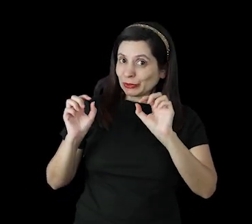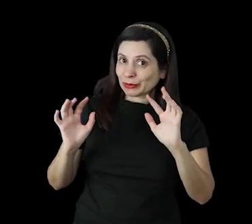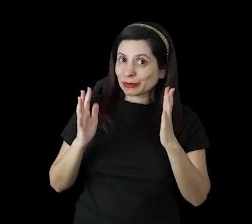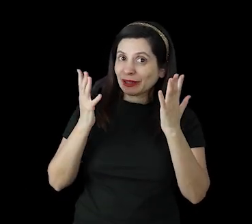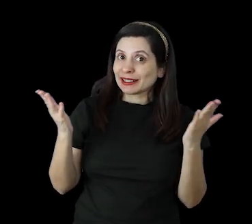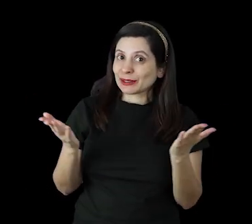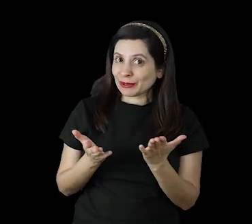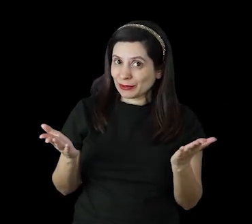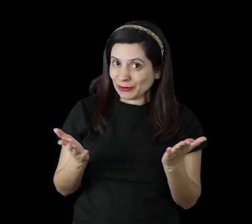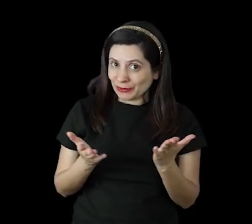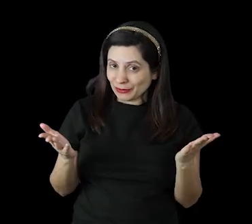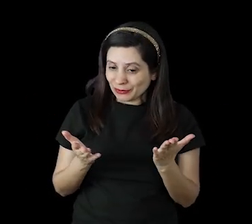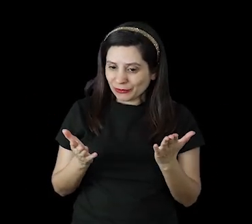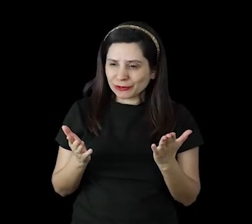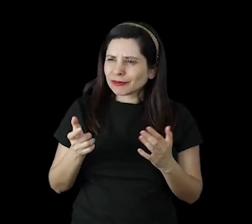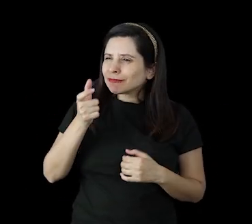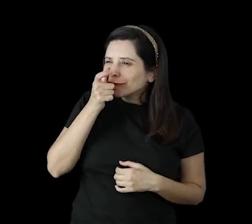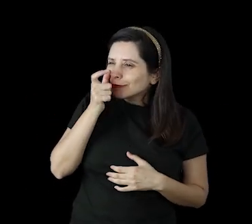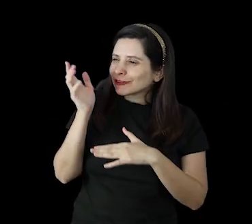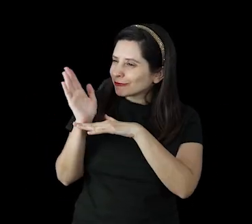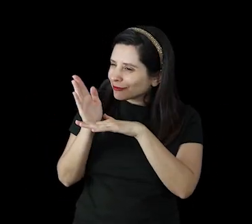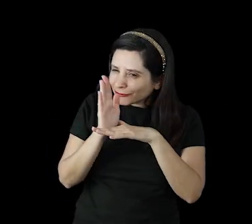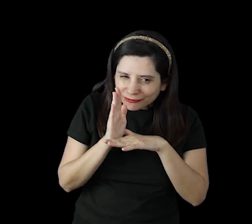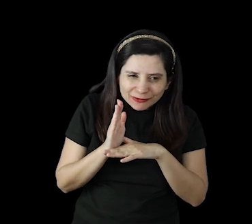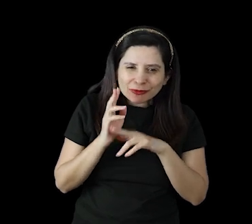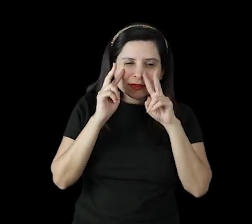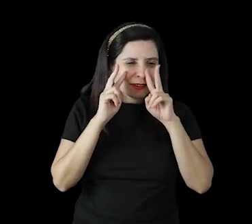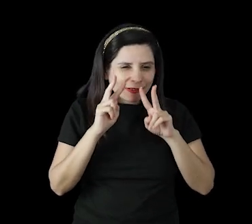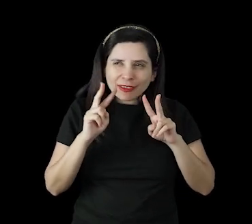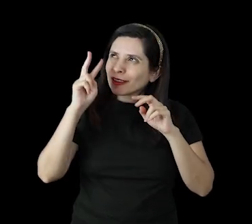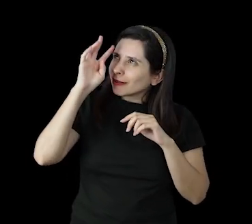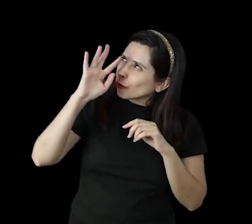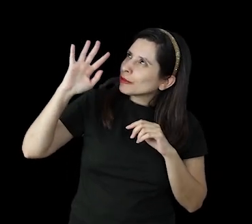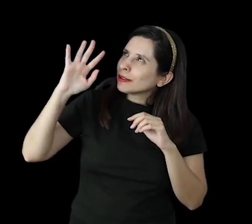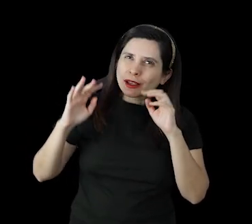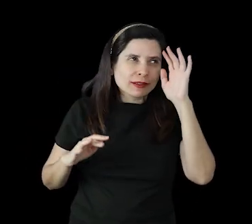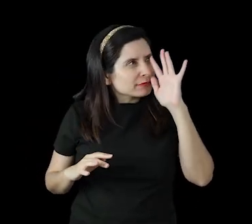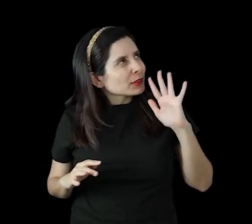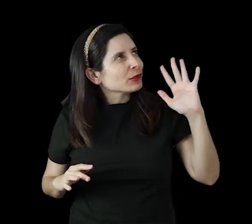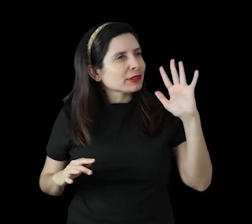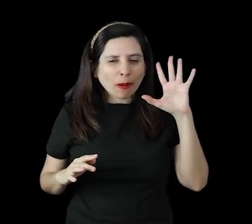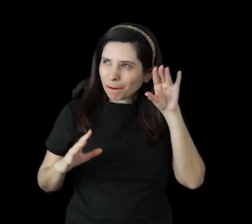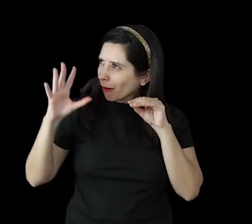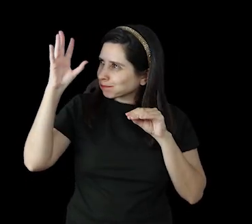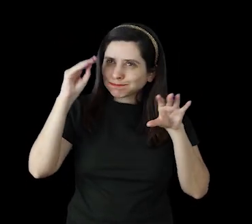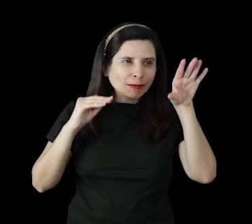acontece hoje, de tanto eu ver filme, tanto ver teoria, o que acontece às vezes que você já vai criando